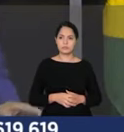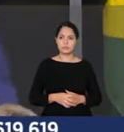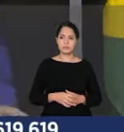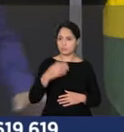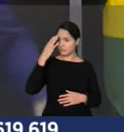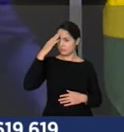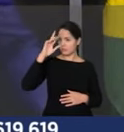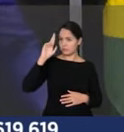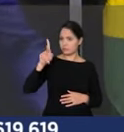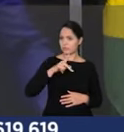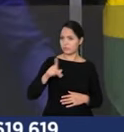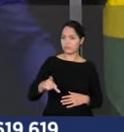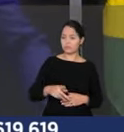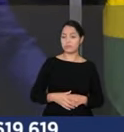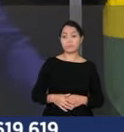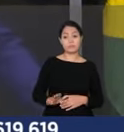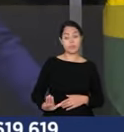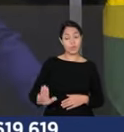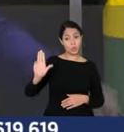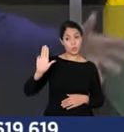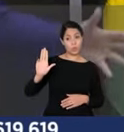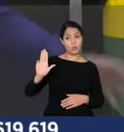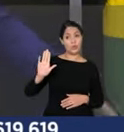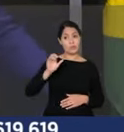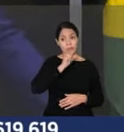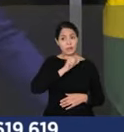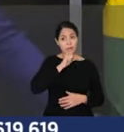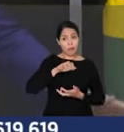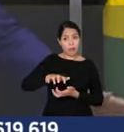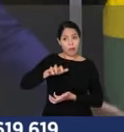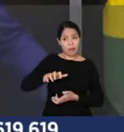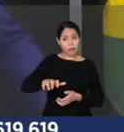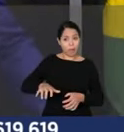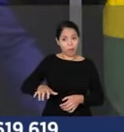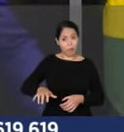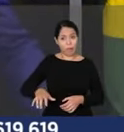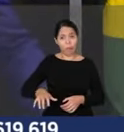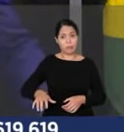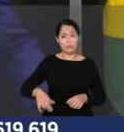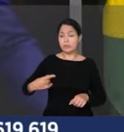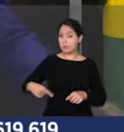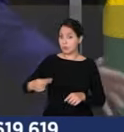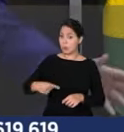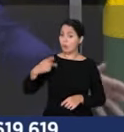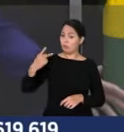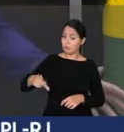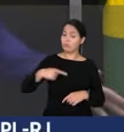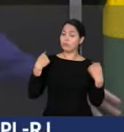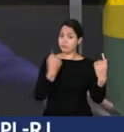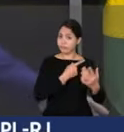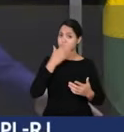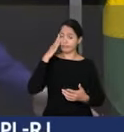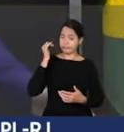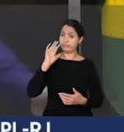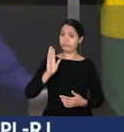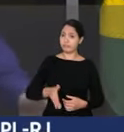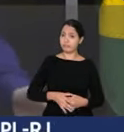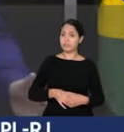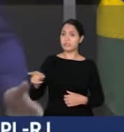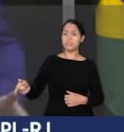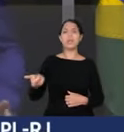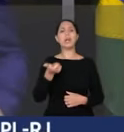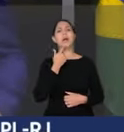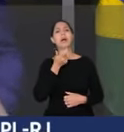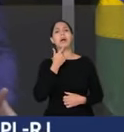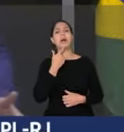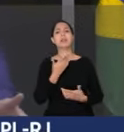gagá, esclerosado, doido, todo mundo sabe. Mas agora ele virou piadista, está